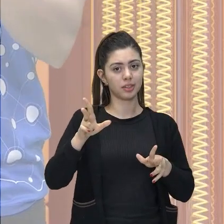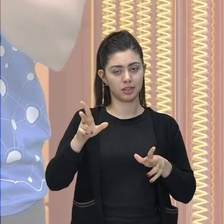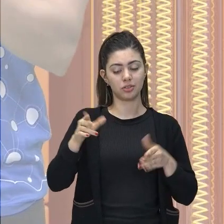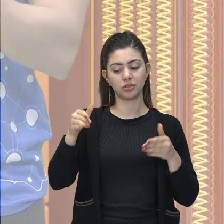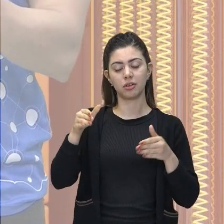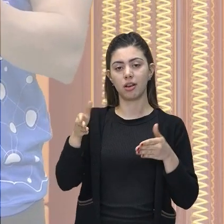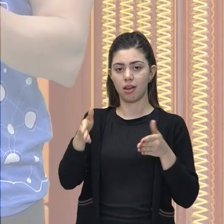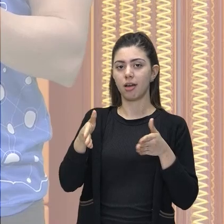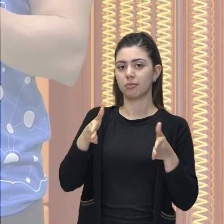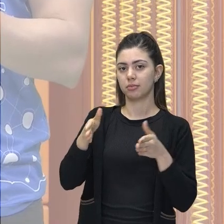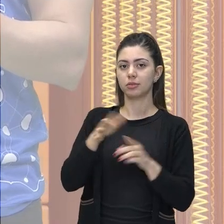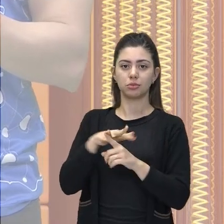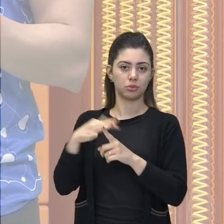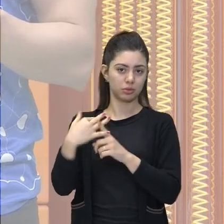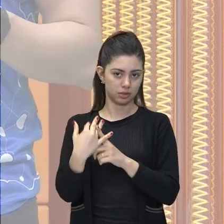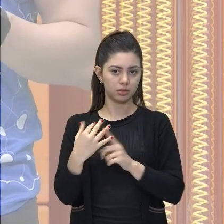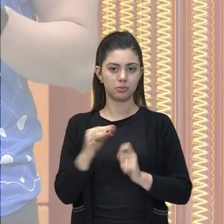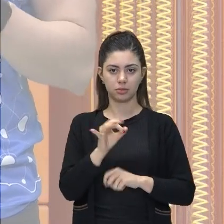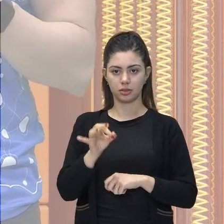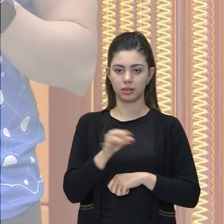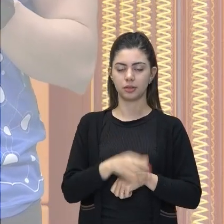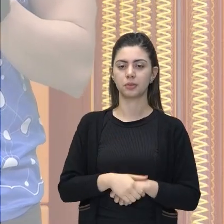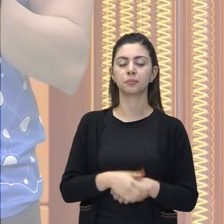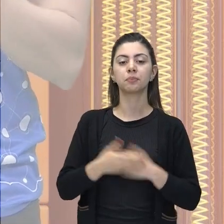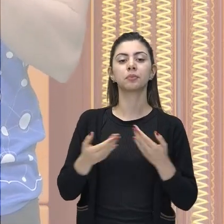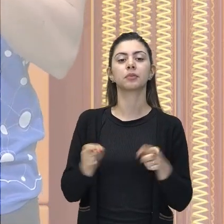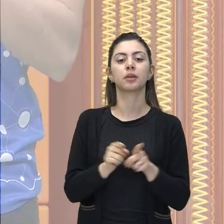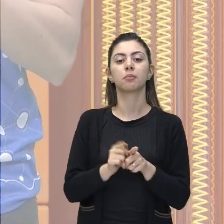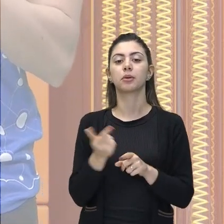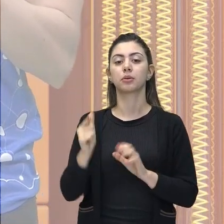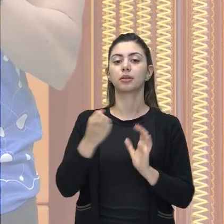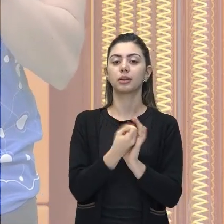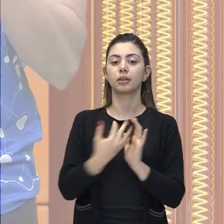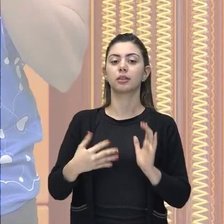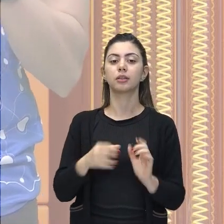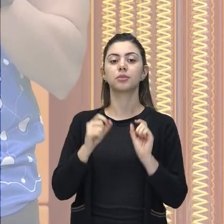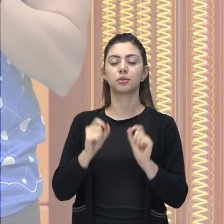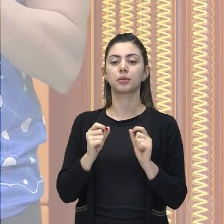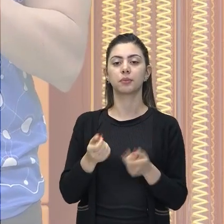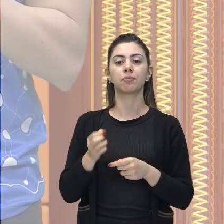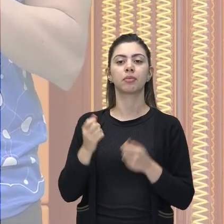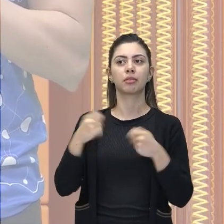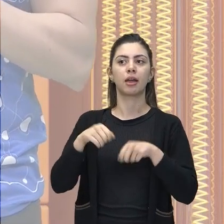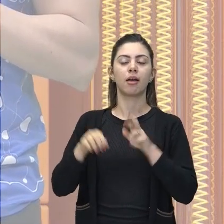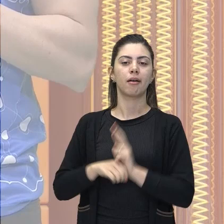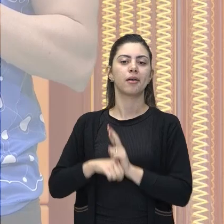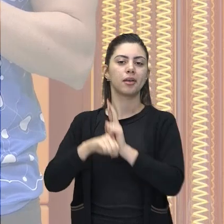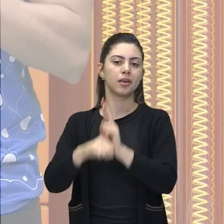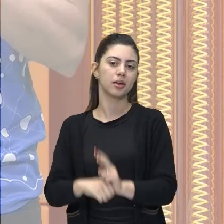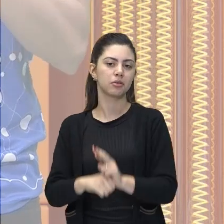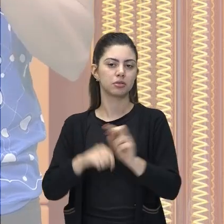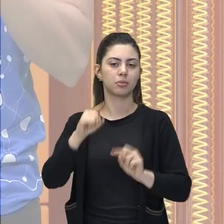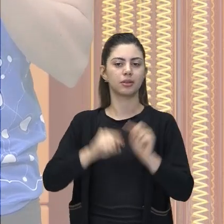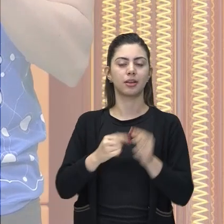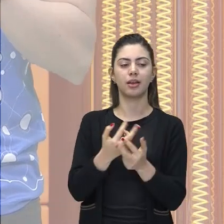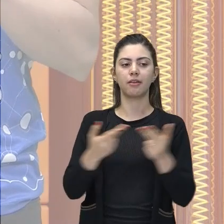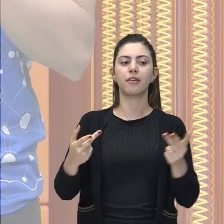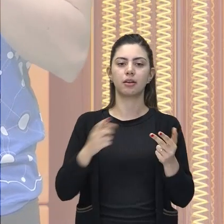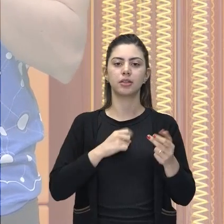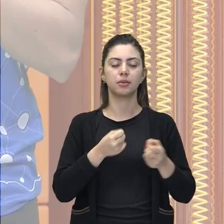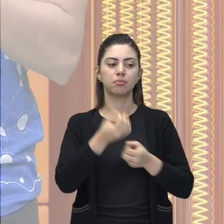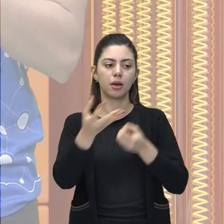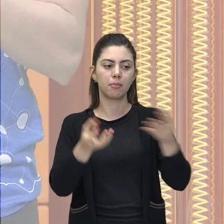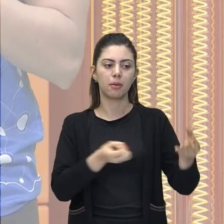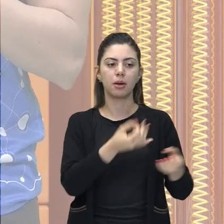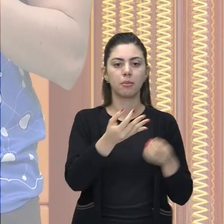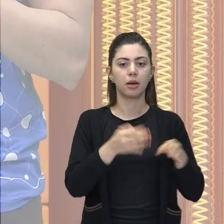aqui do socialismo, tá? Destaco também para vocês que os recursos e produtos eles são distribuídos de forma igual, pelo menos